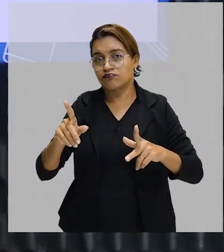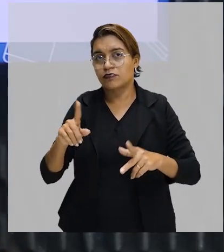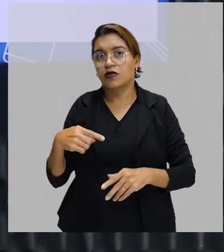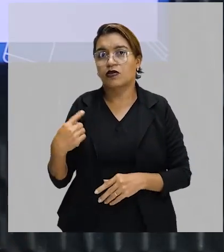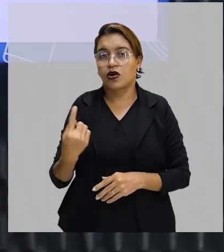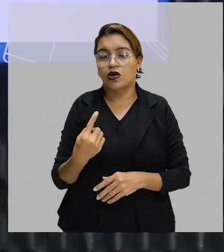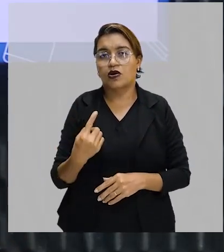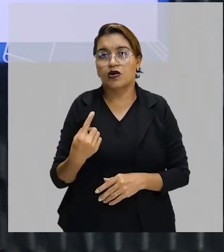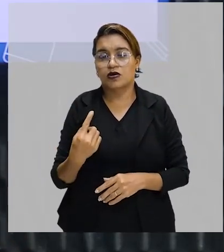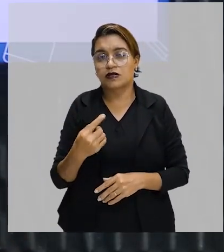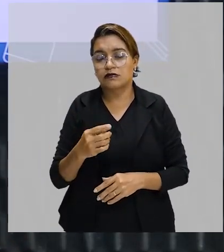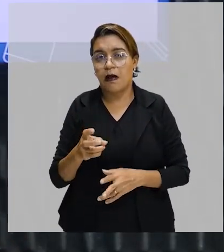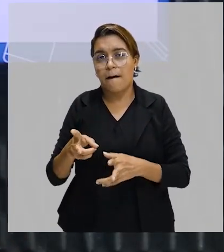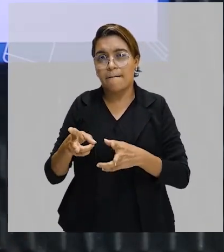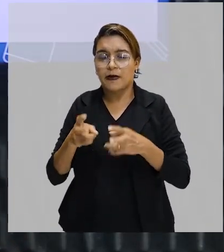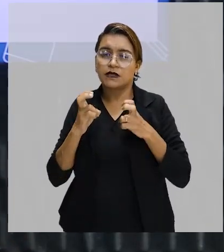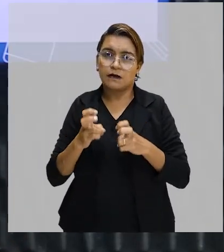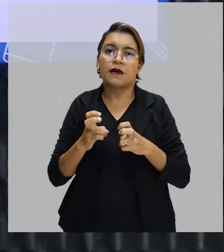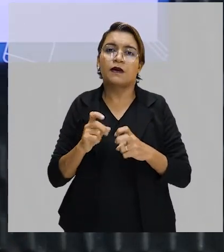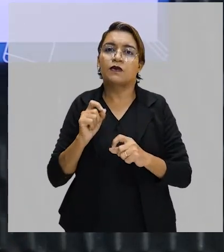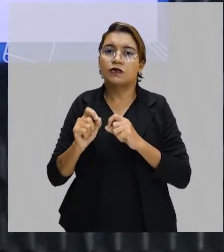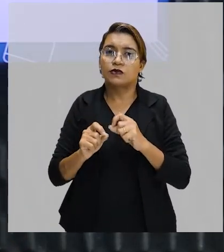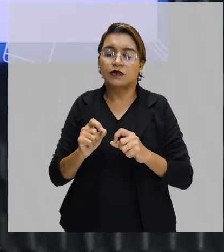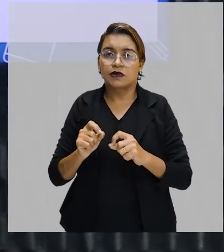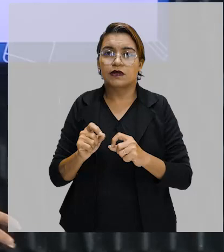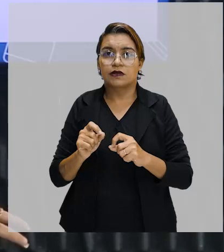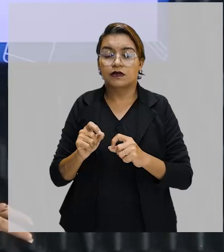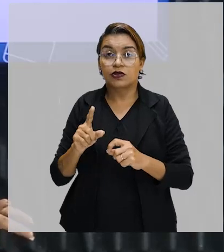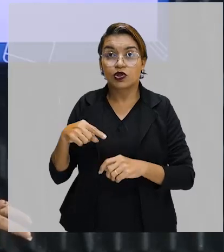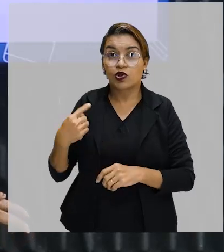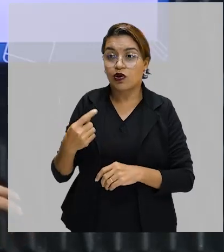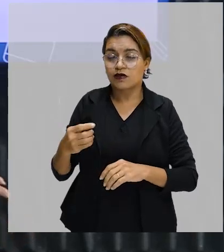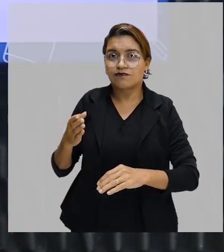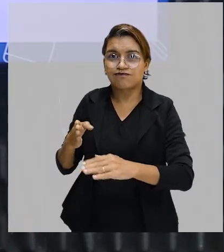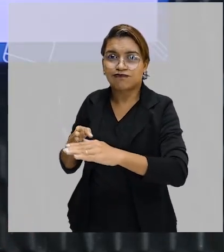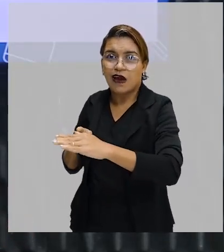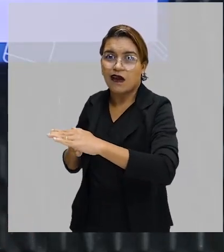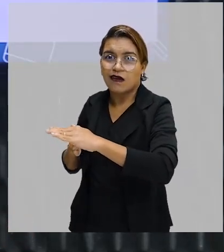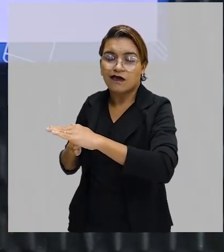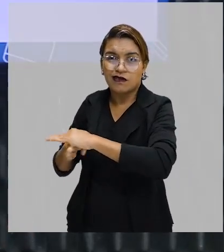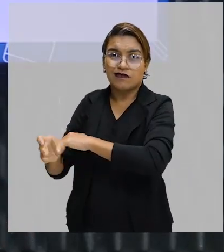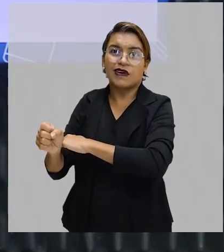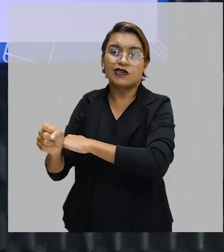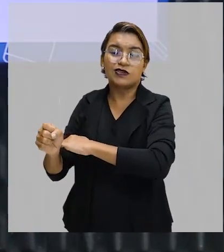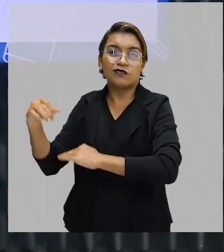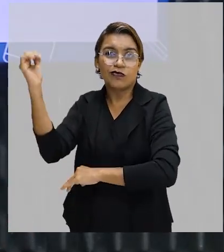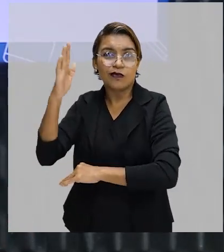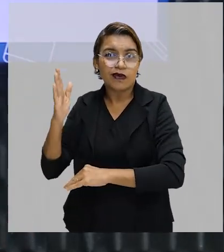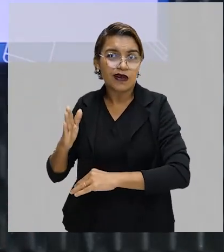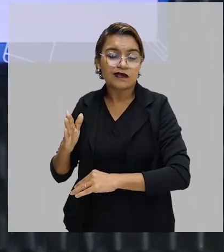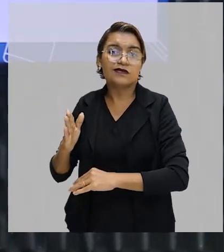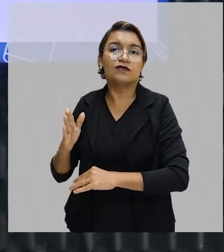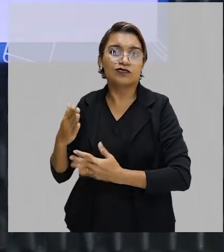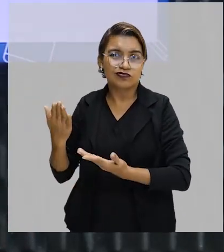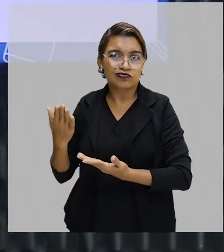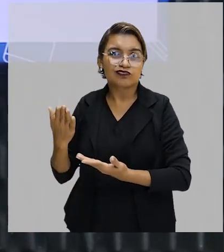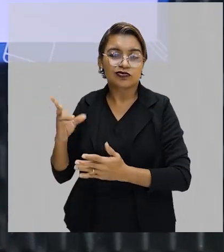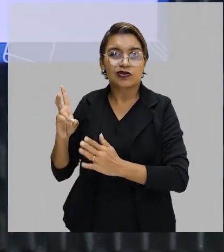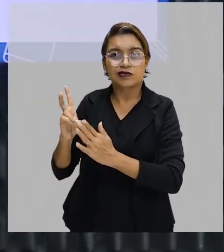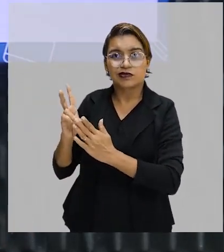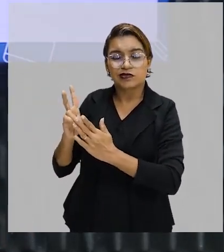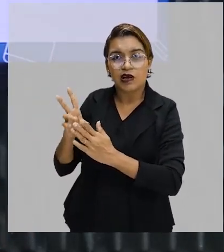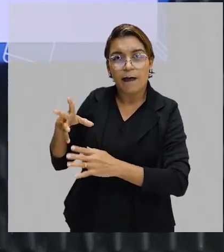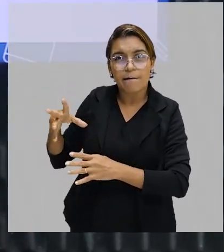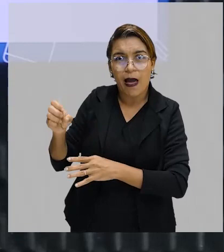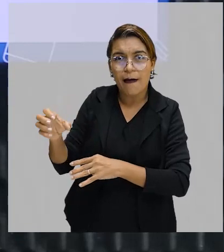Justiça seja feita a gente tem que falar a verdade não é não então esses países aqui